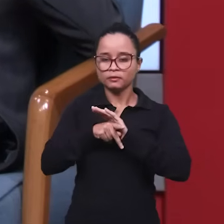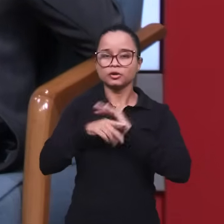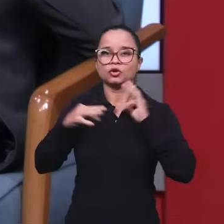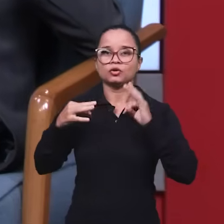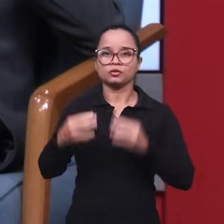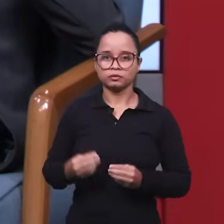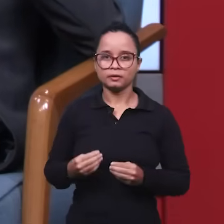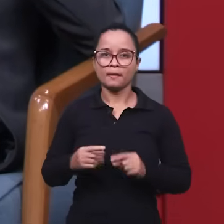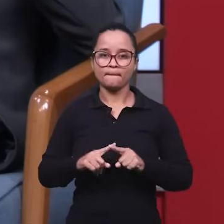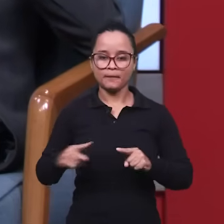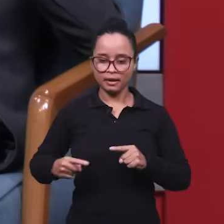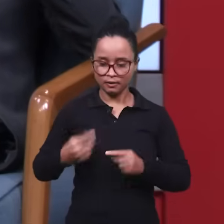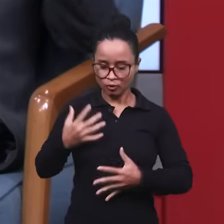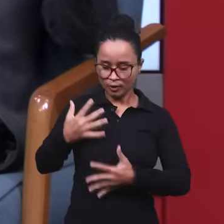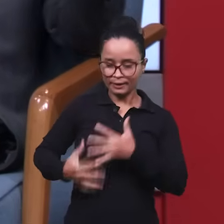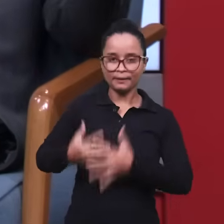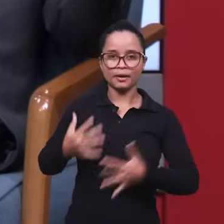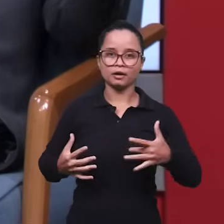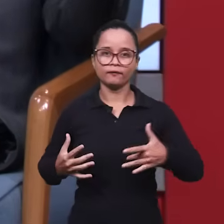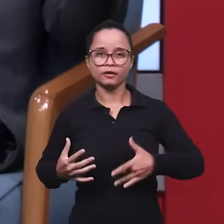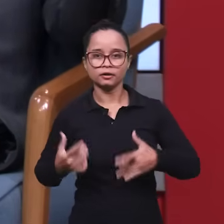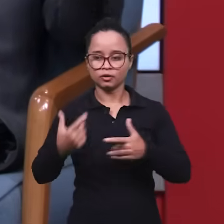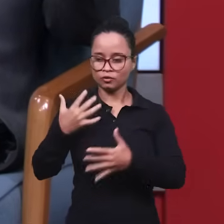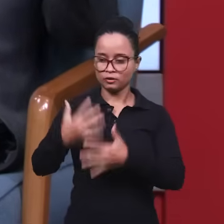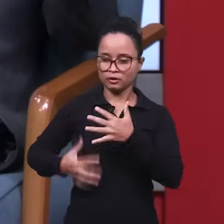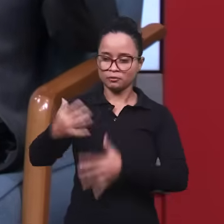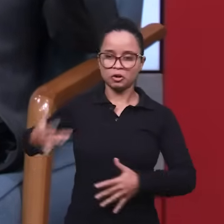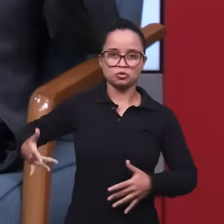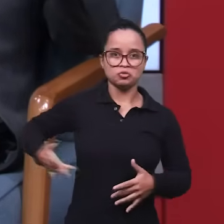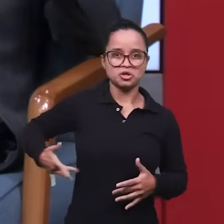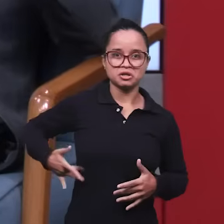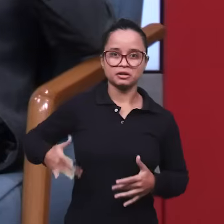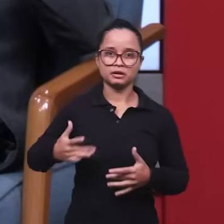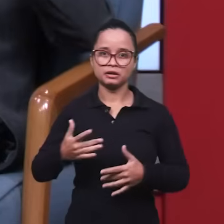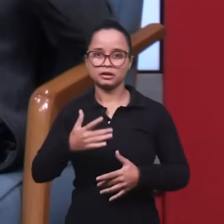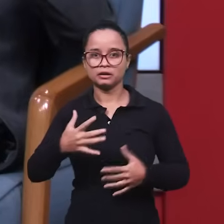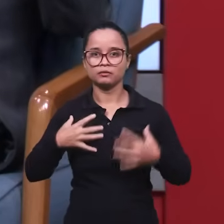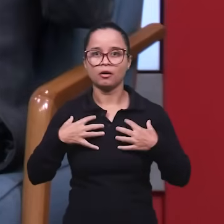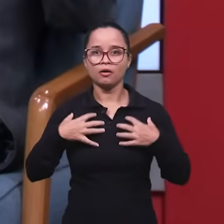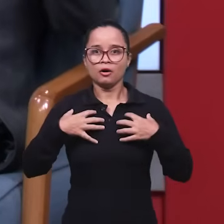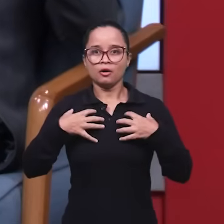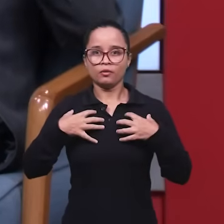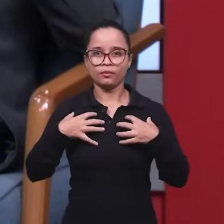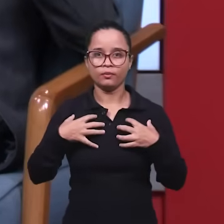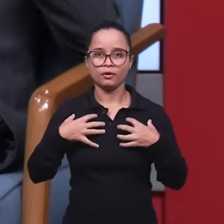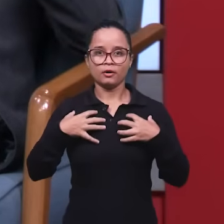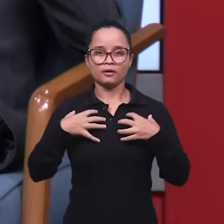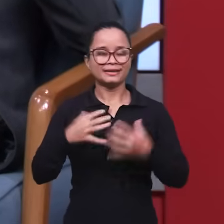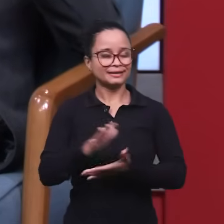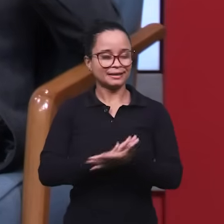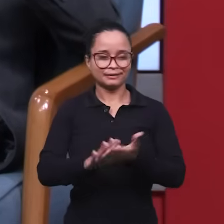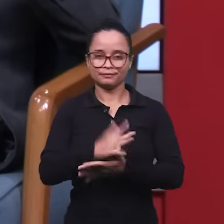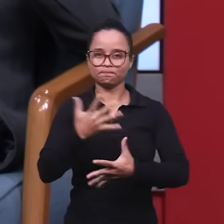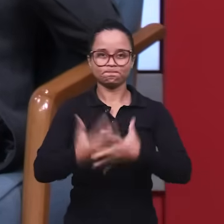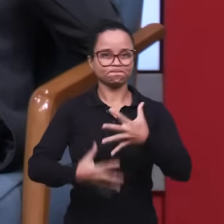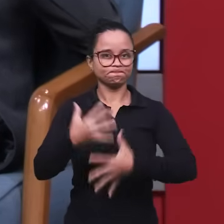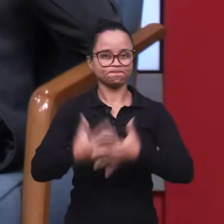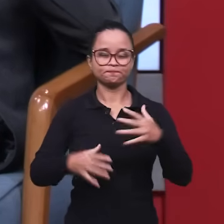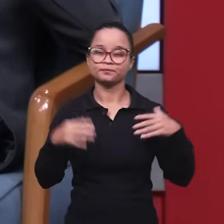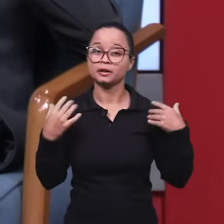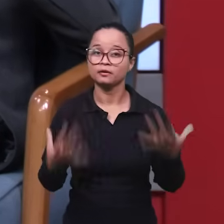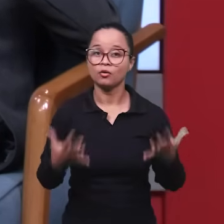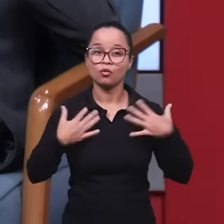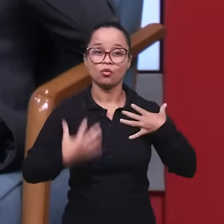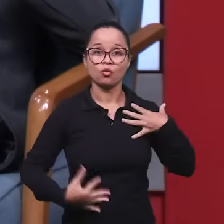pancreático. Mas o pâncreas não interfere na função do fígado, nem do rim, nem do pulmão. Então